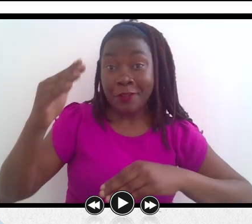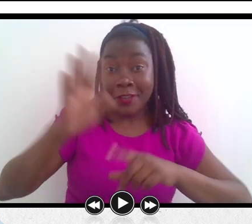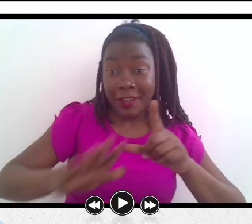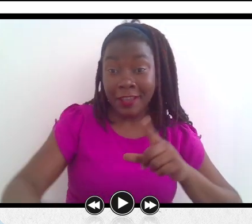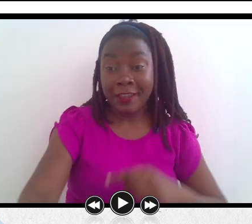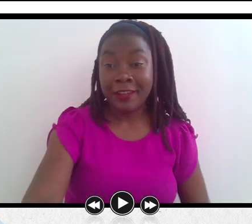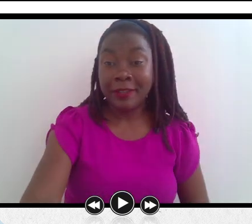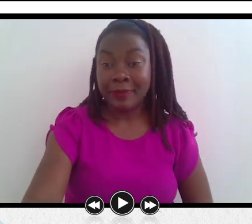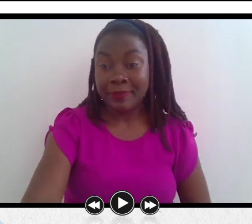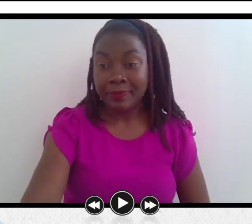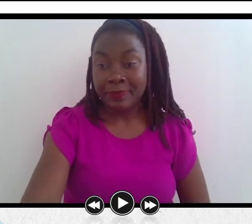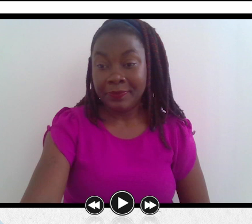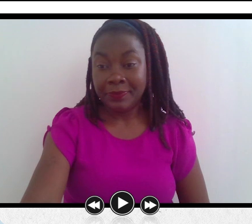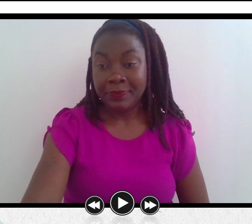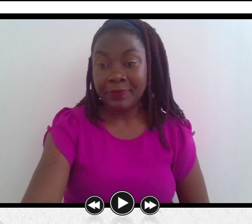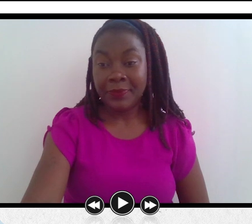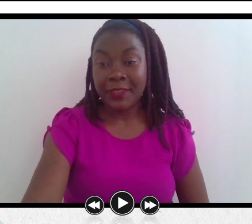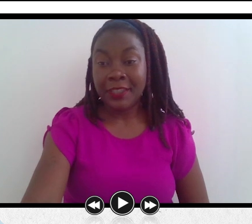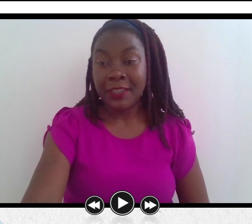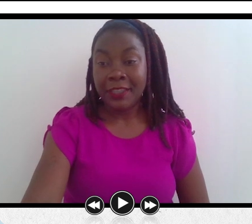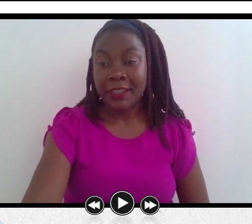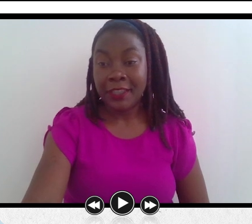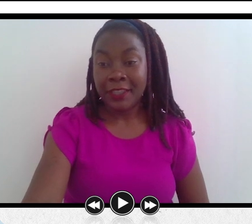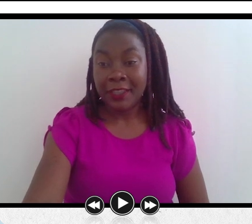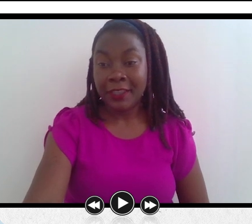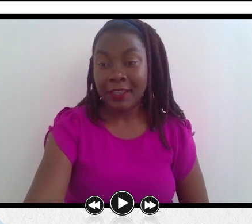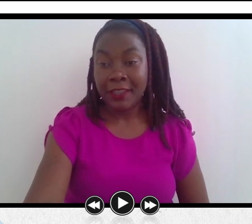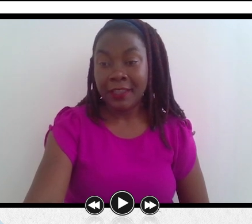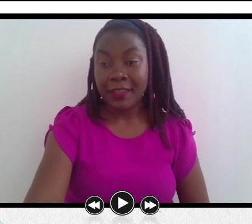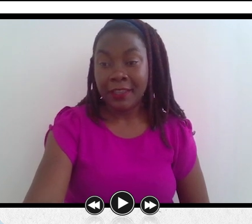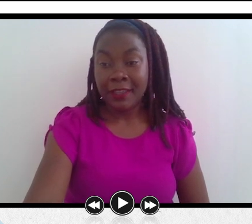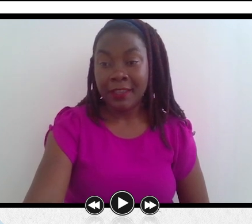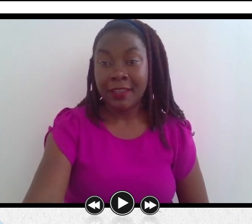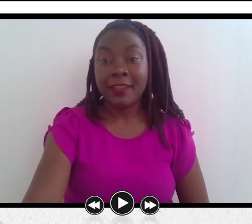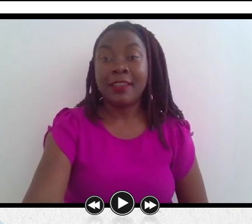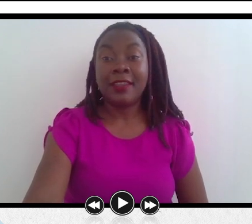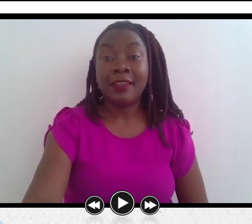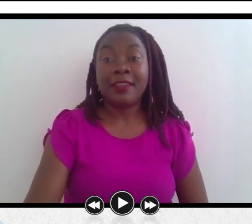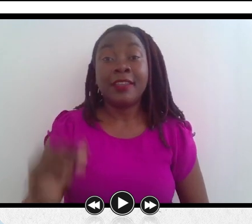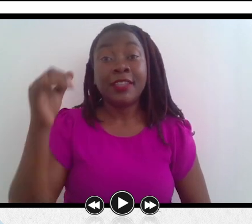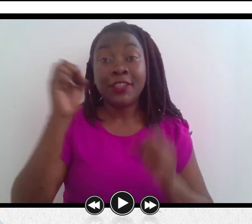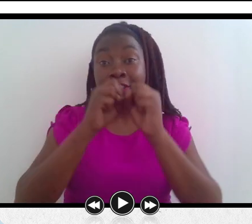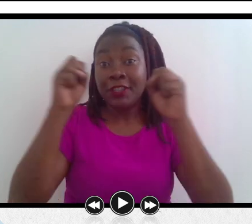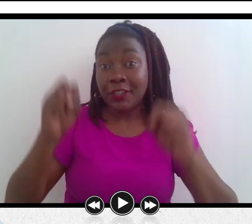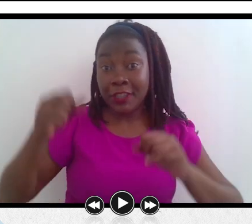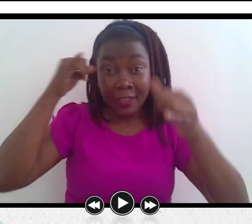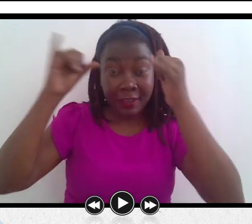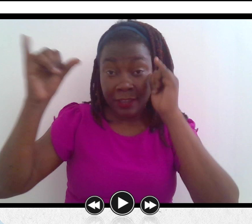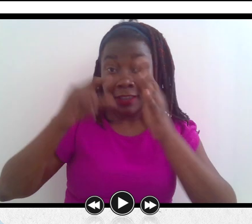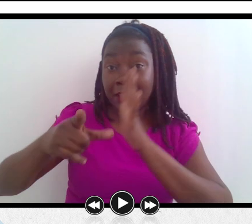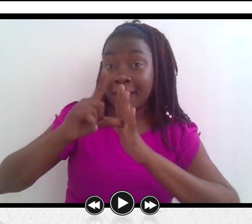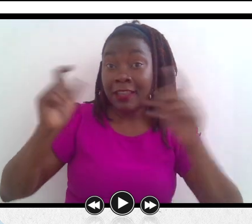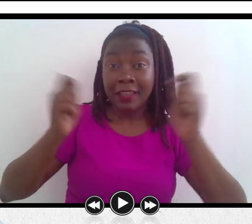Tu utiliza eles ao longo do ano, em 1, 2, 3 momentos ao ano, eles ficam inutilizados. Controle do uso